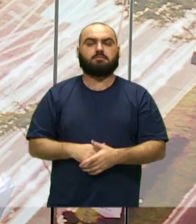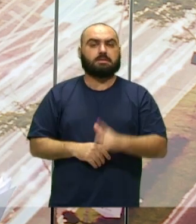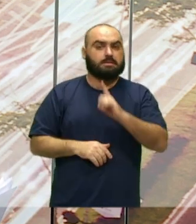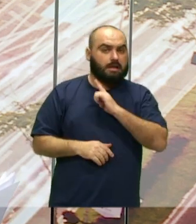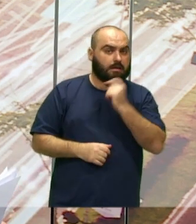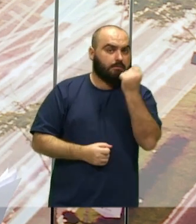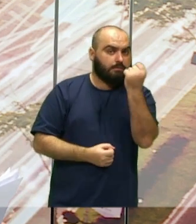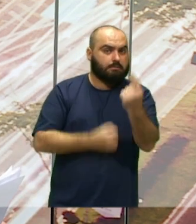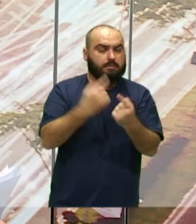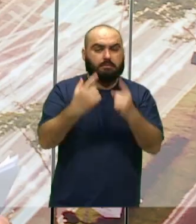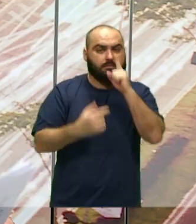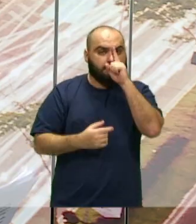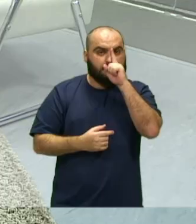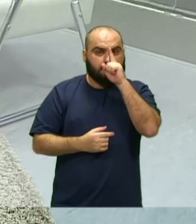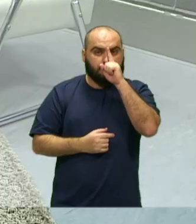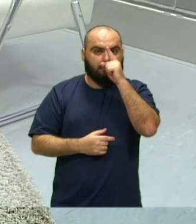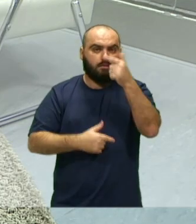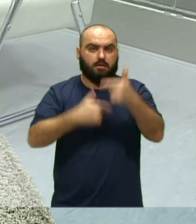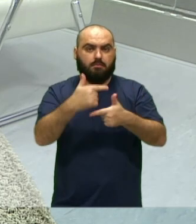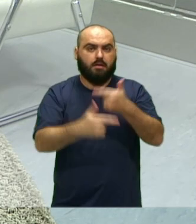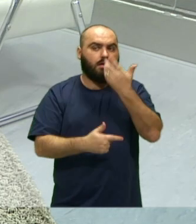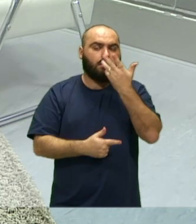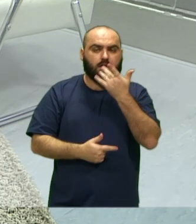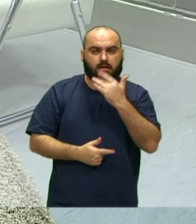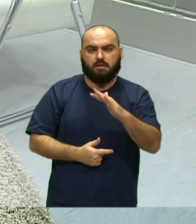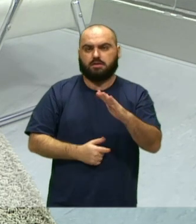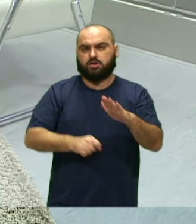riscos também a quem ali trabalha e as crianças.